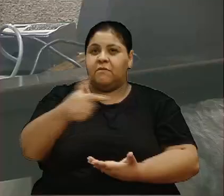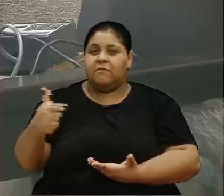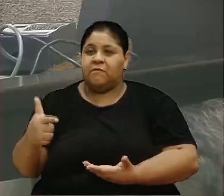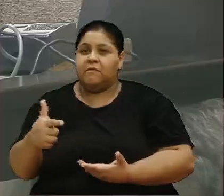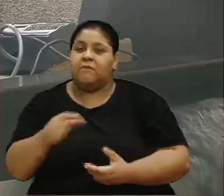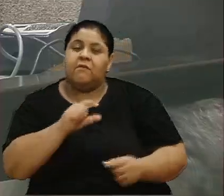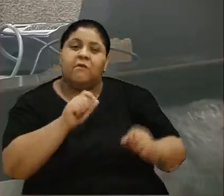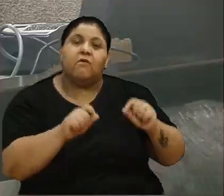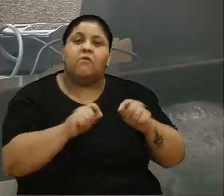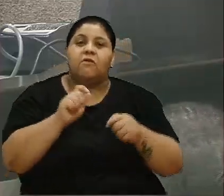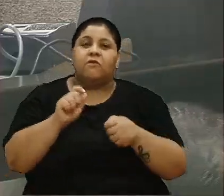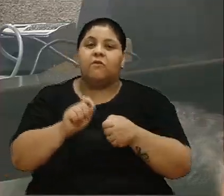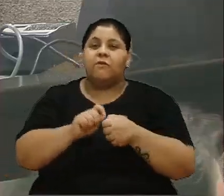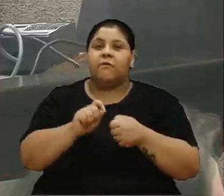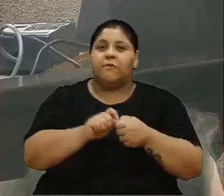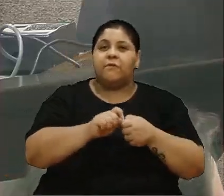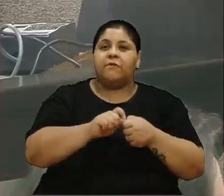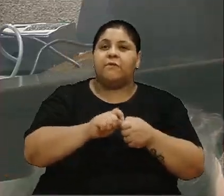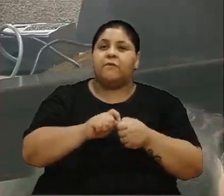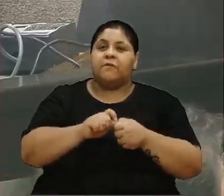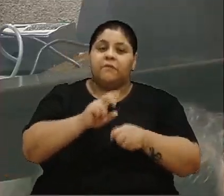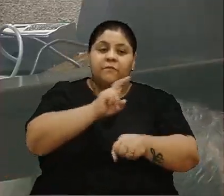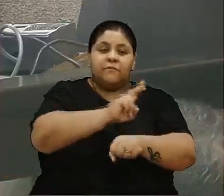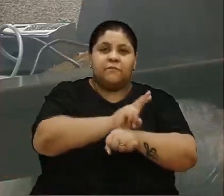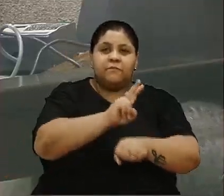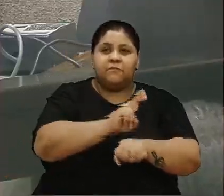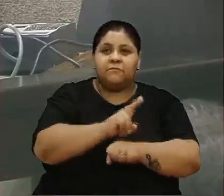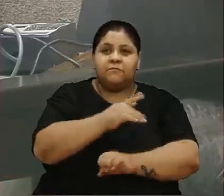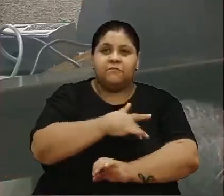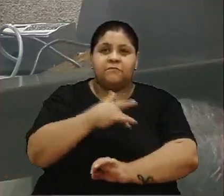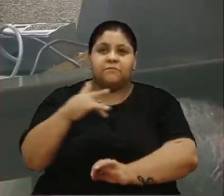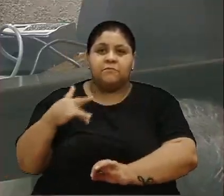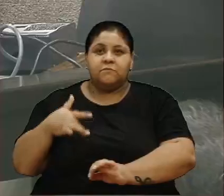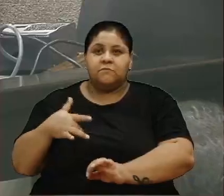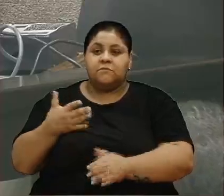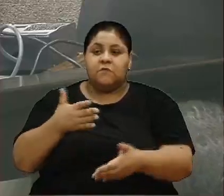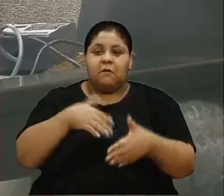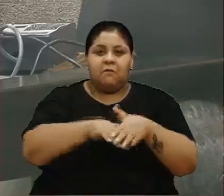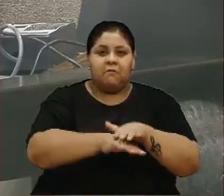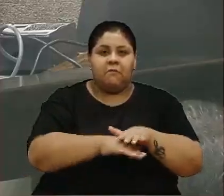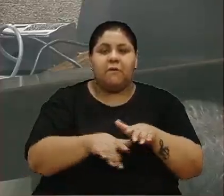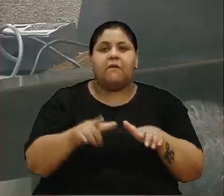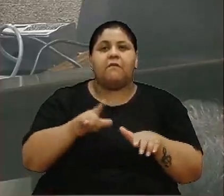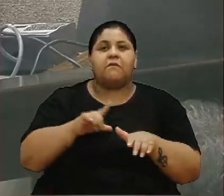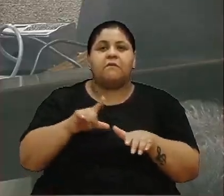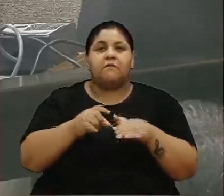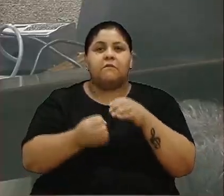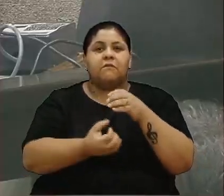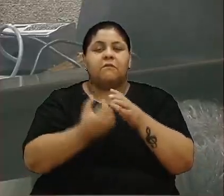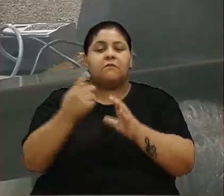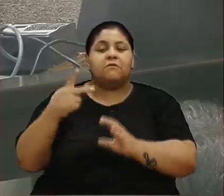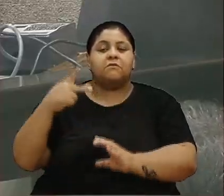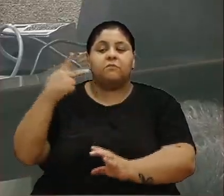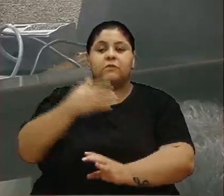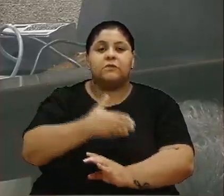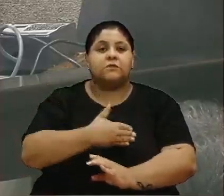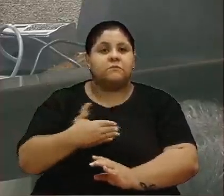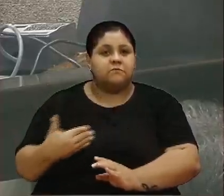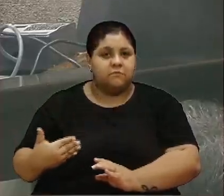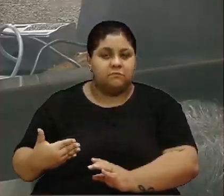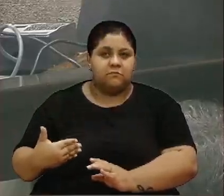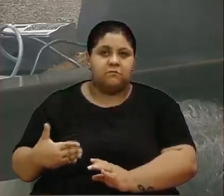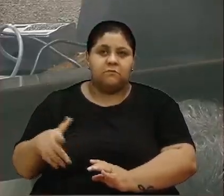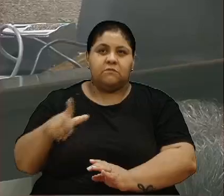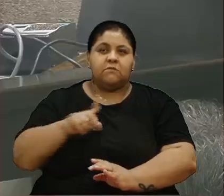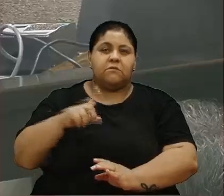O que a gente fala sobre a questão das vagas, a questão da saúde, a questão da inclusão? Temos que criar políticas públicas. Daí